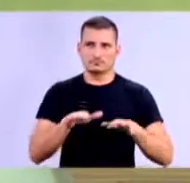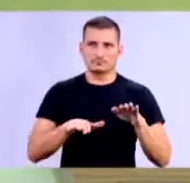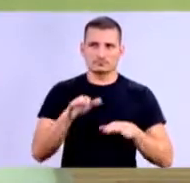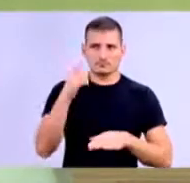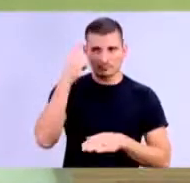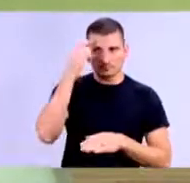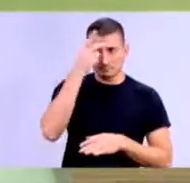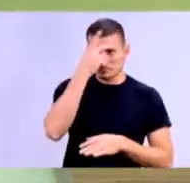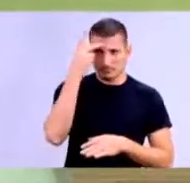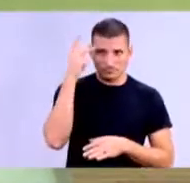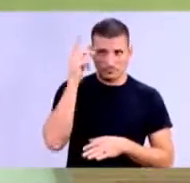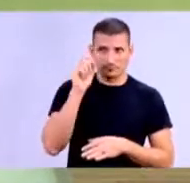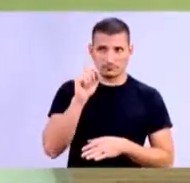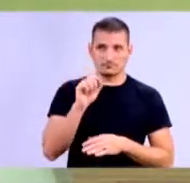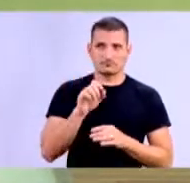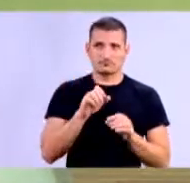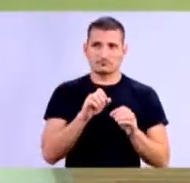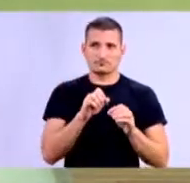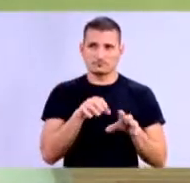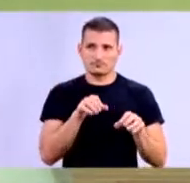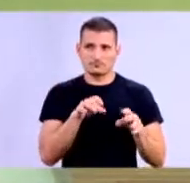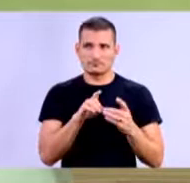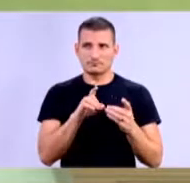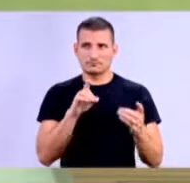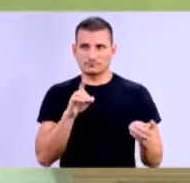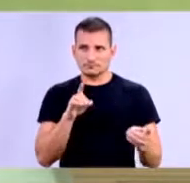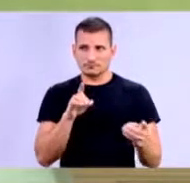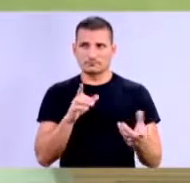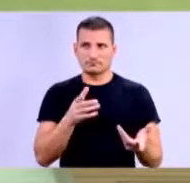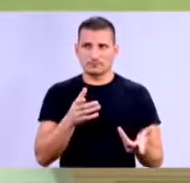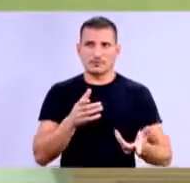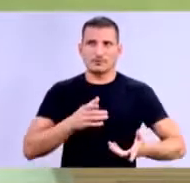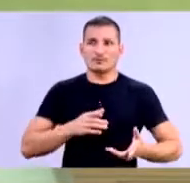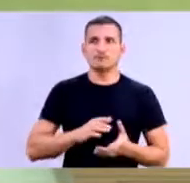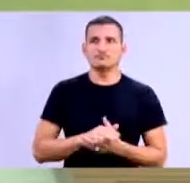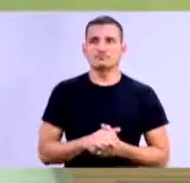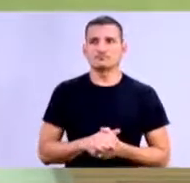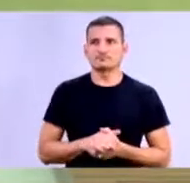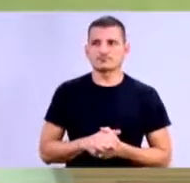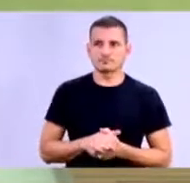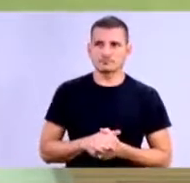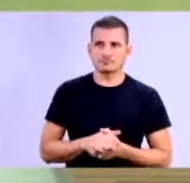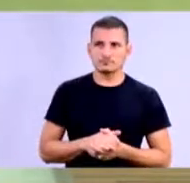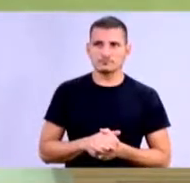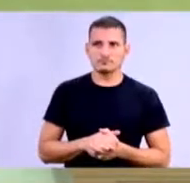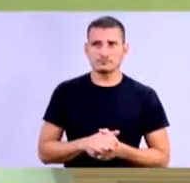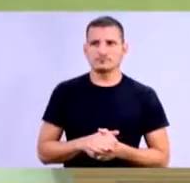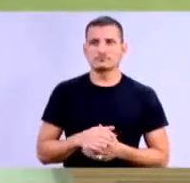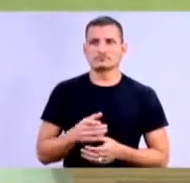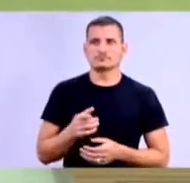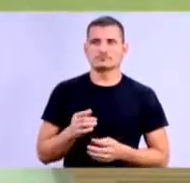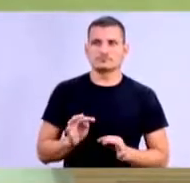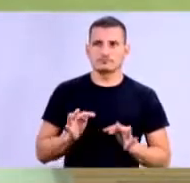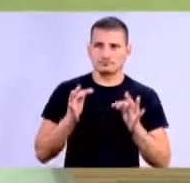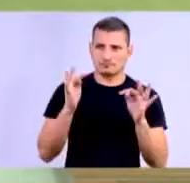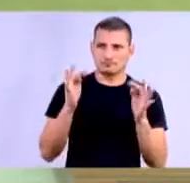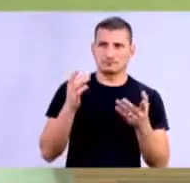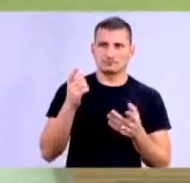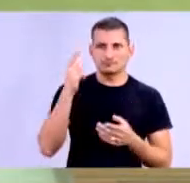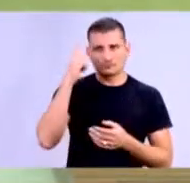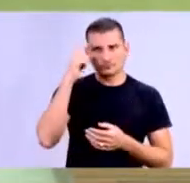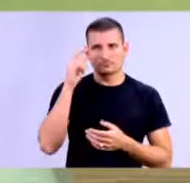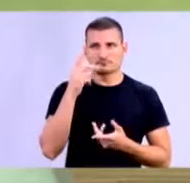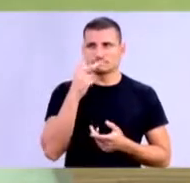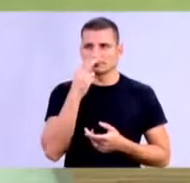que por ser uma educação à distância, que é mediatizada, que conta com tecnologias, que vai ser algo